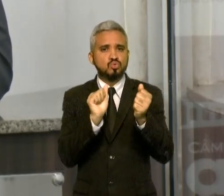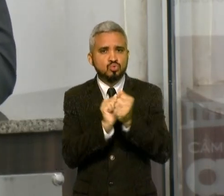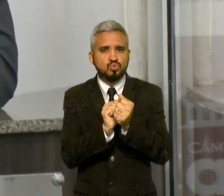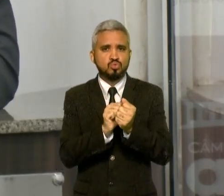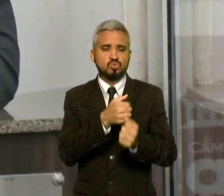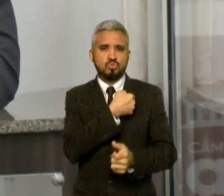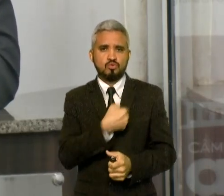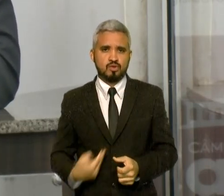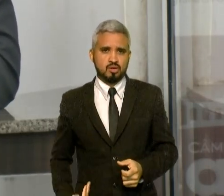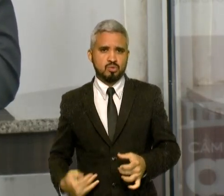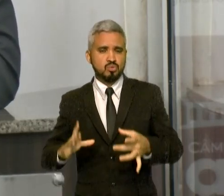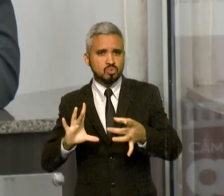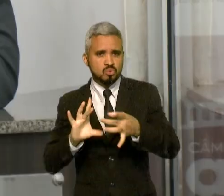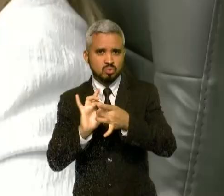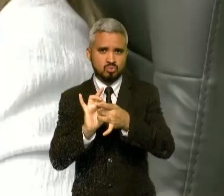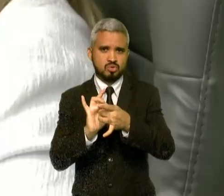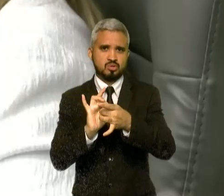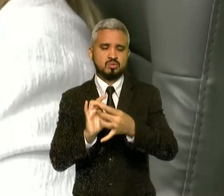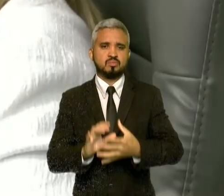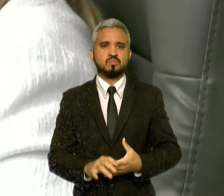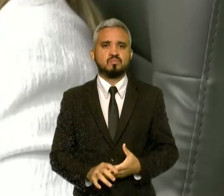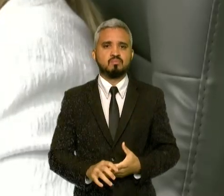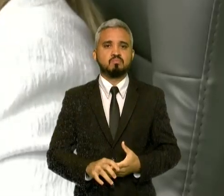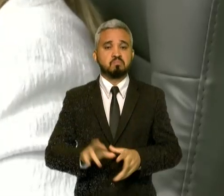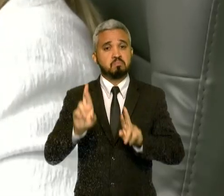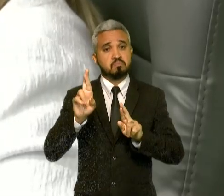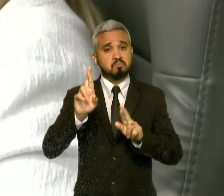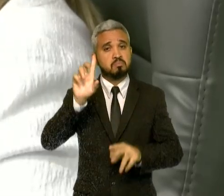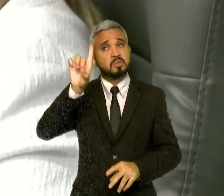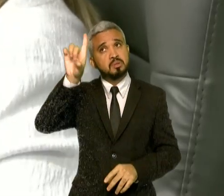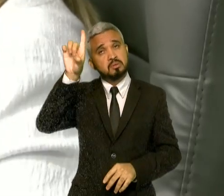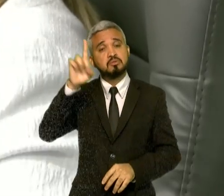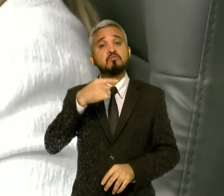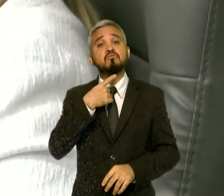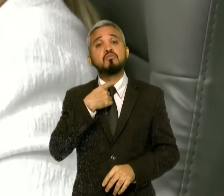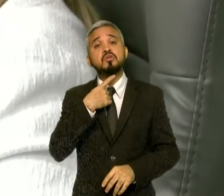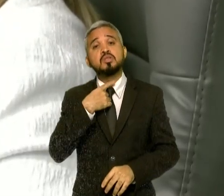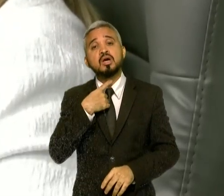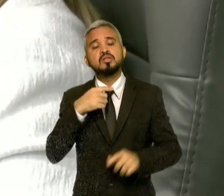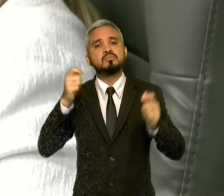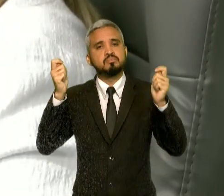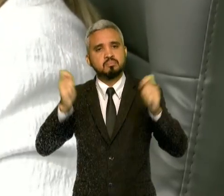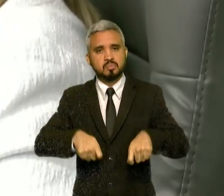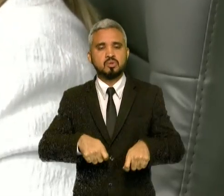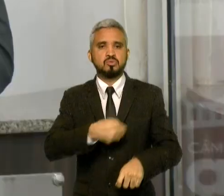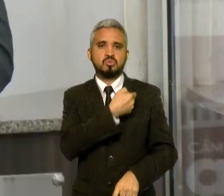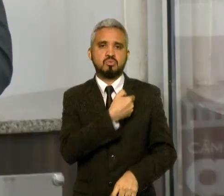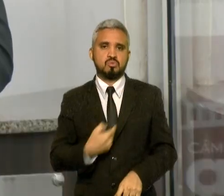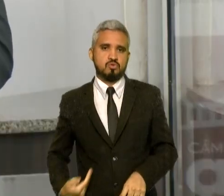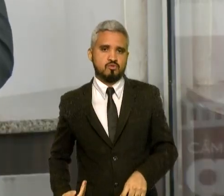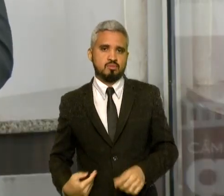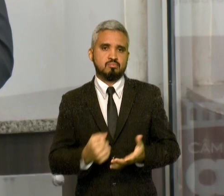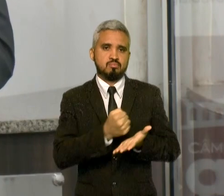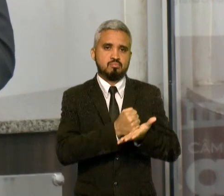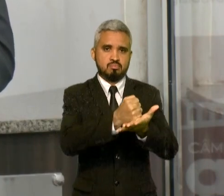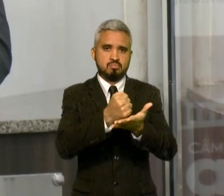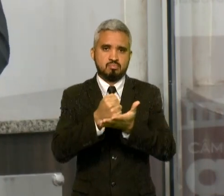do Maranhão. E, se Deus quiser, essas obras têm uma participação direta do Poder Legislativo, porque nós estamos sendo um